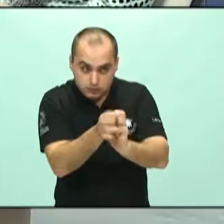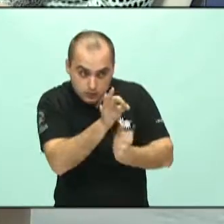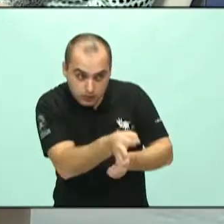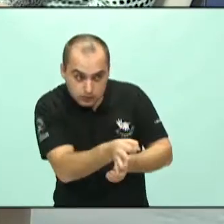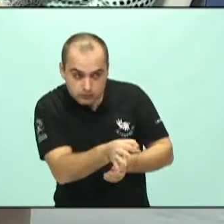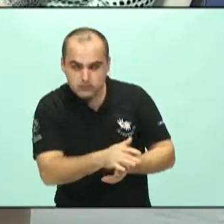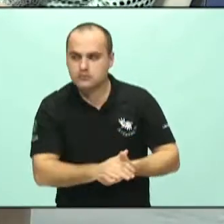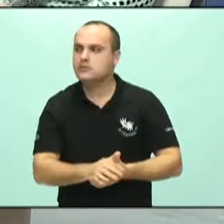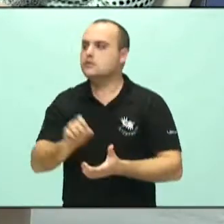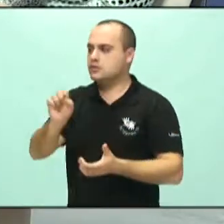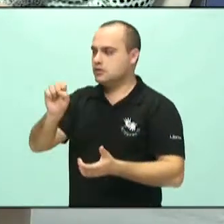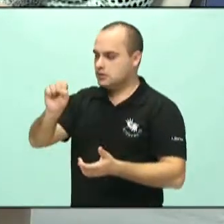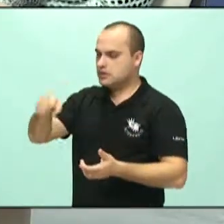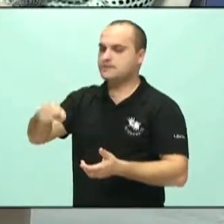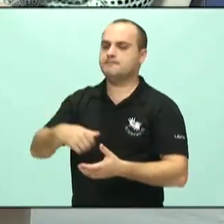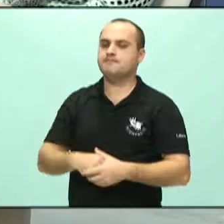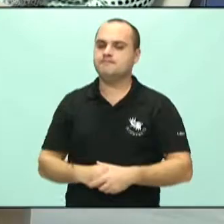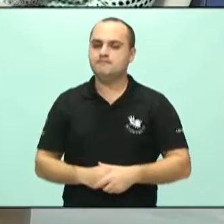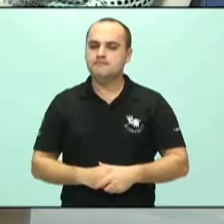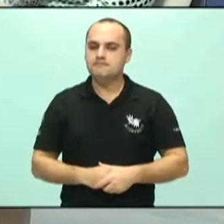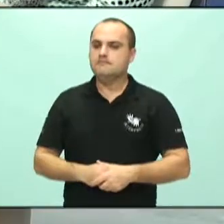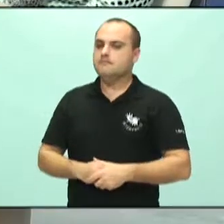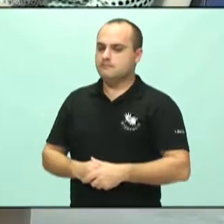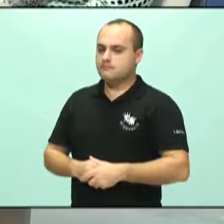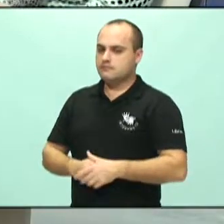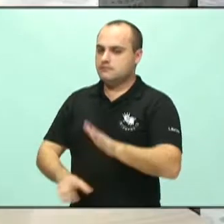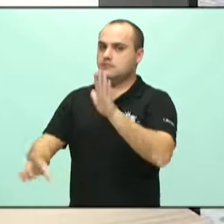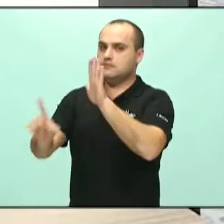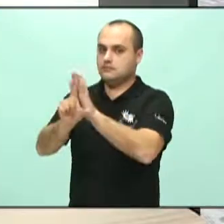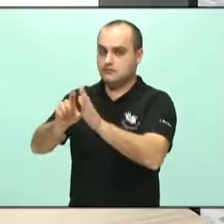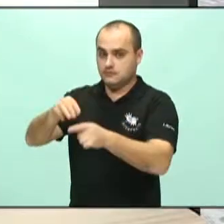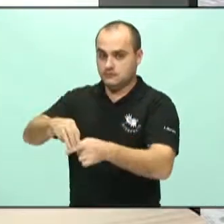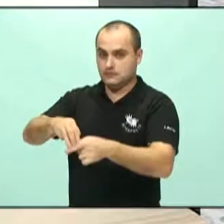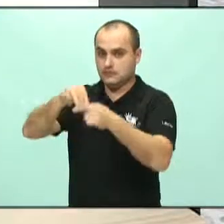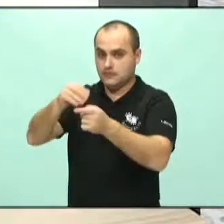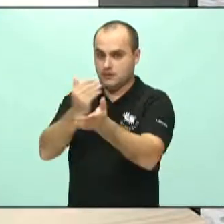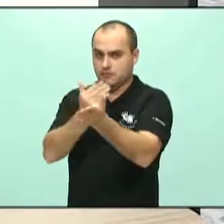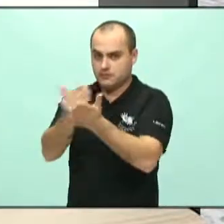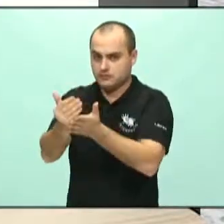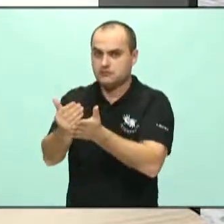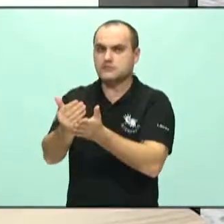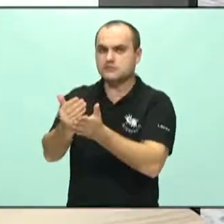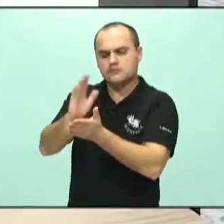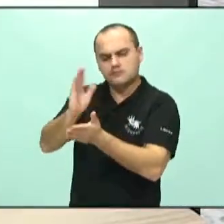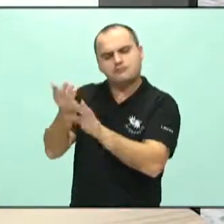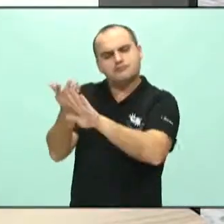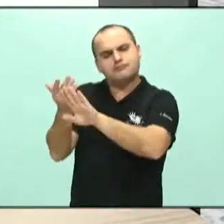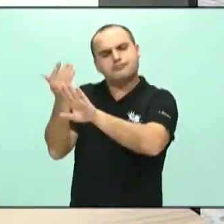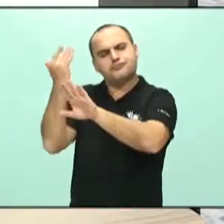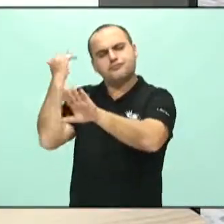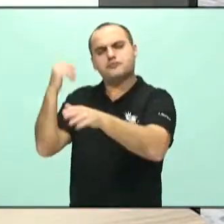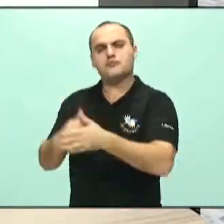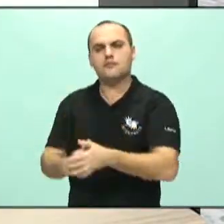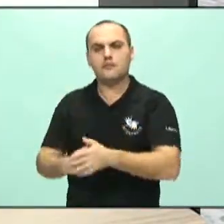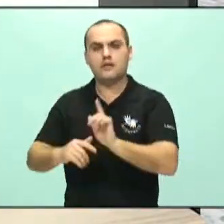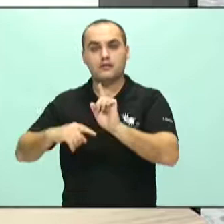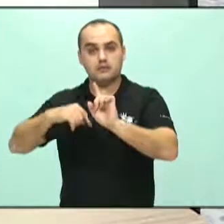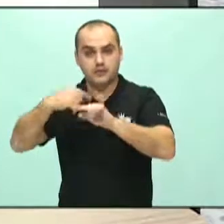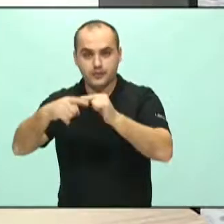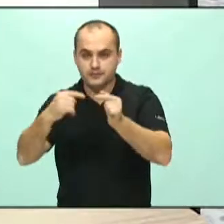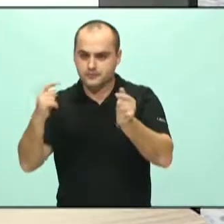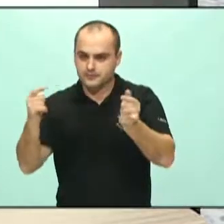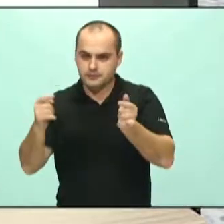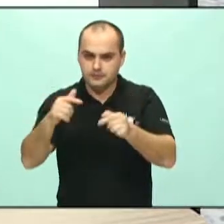isso? As leis municipais começaram em 1993 e foram sendo ampliadas até